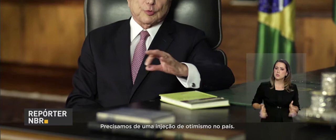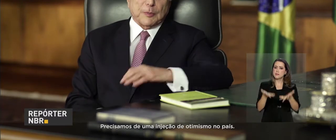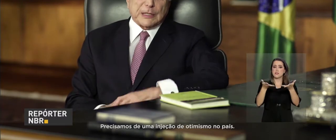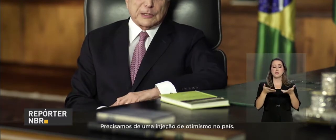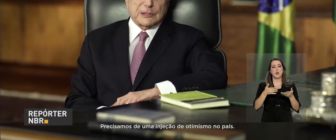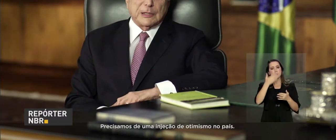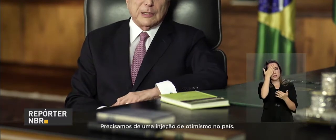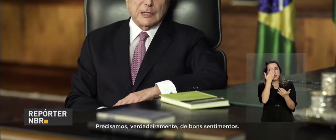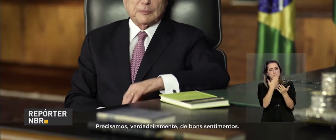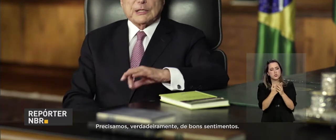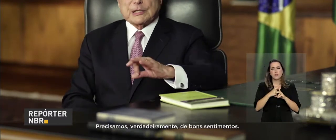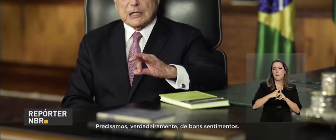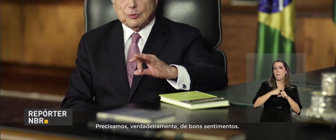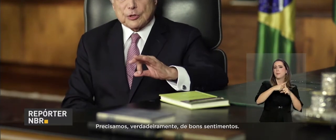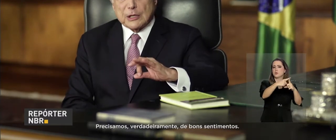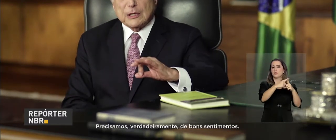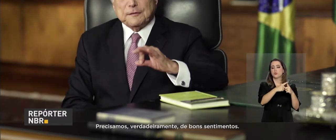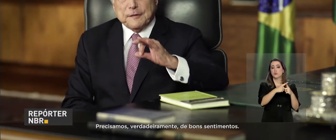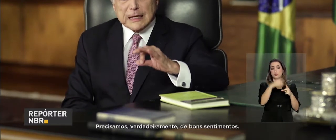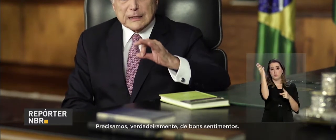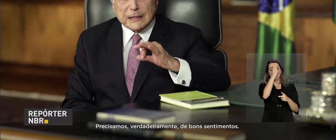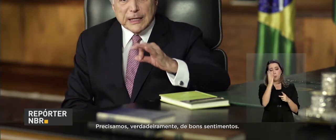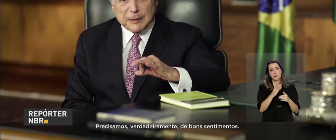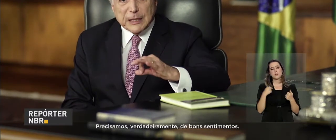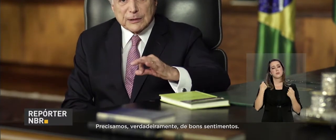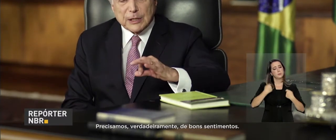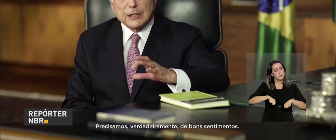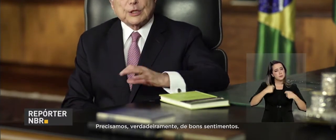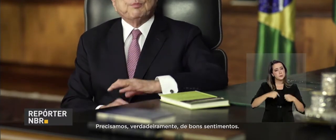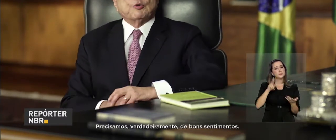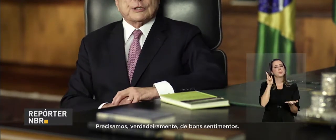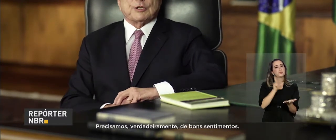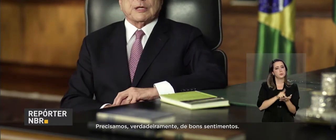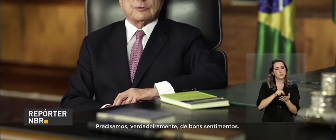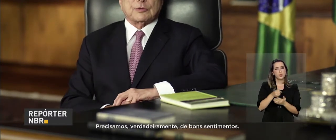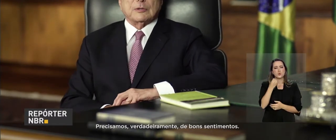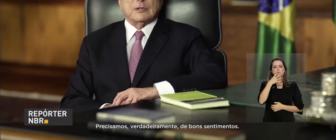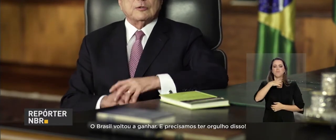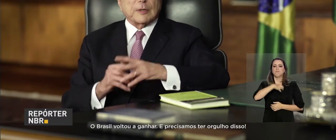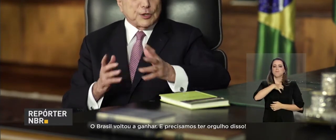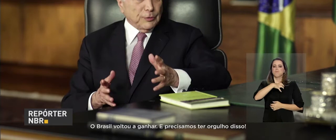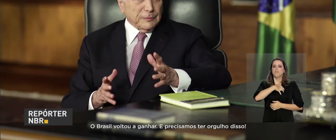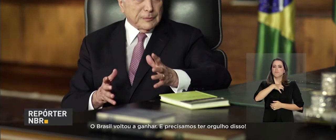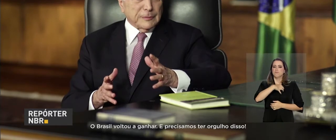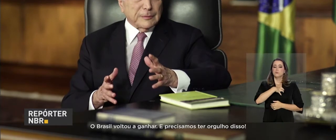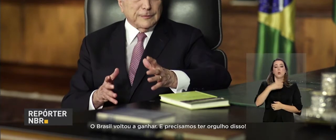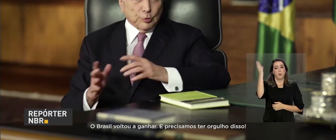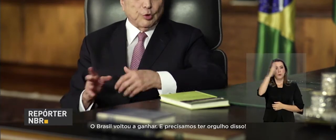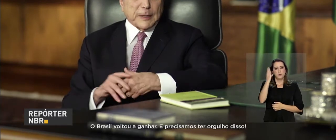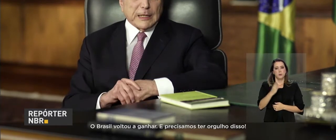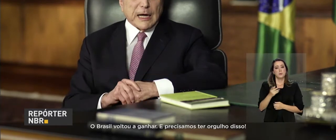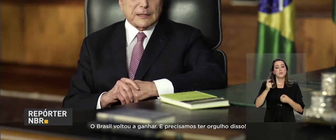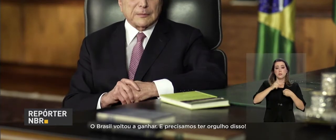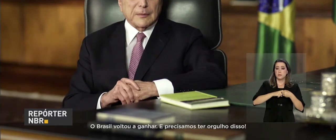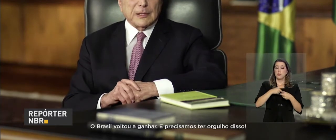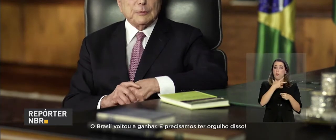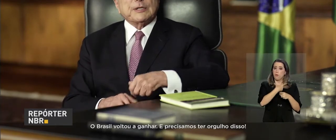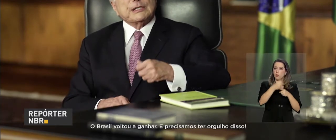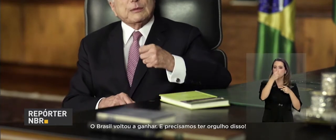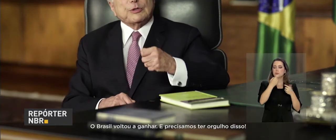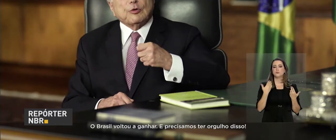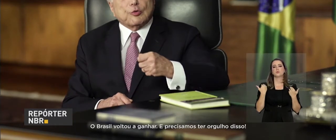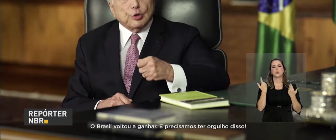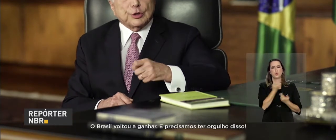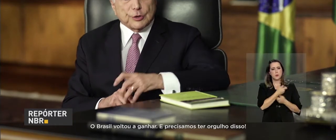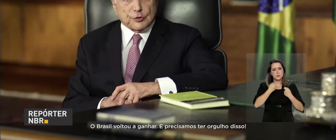otimismo do país precisamos verdadeiramente de bons sentimentos o brasil voltou a ganhar e